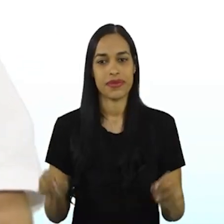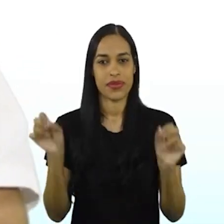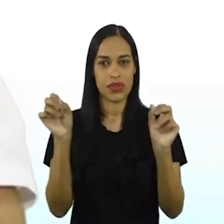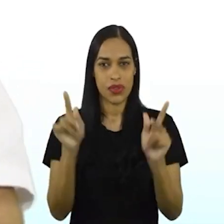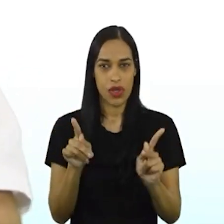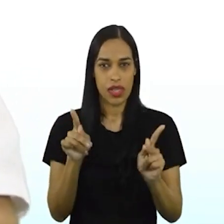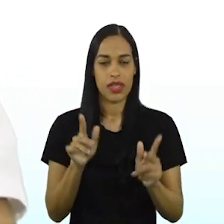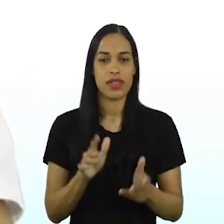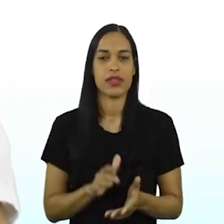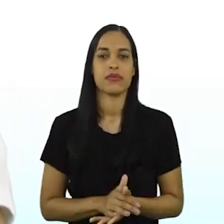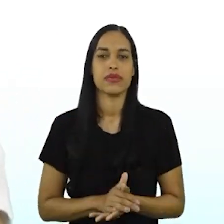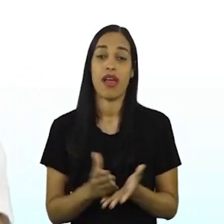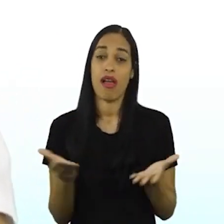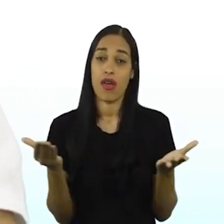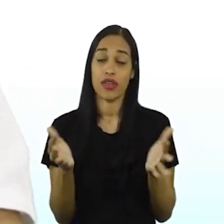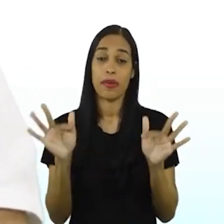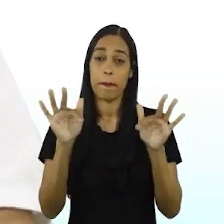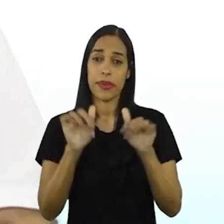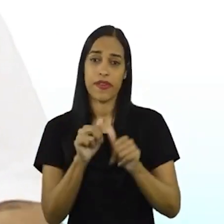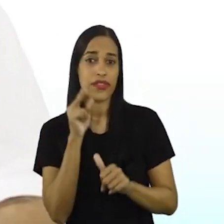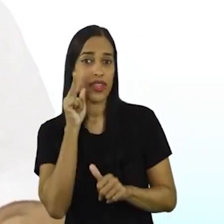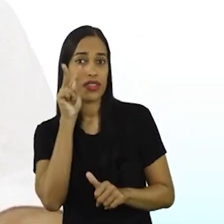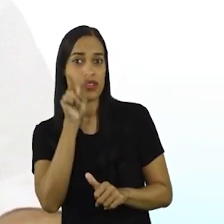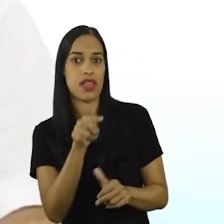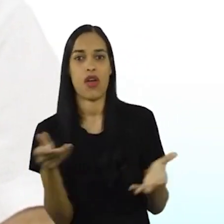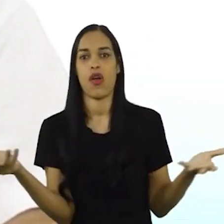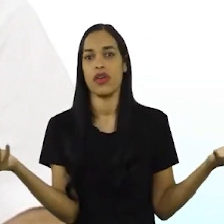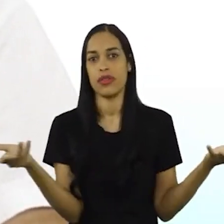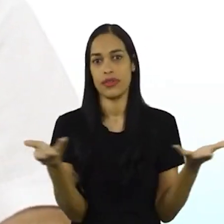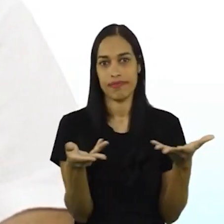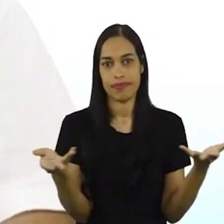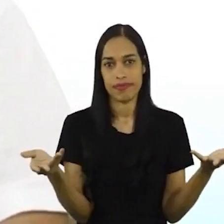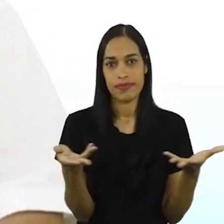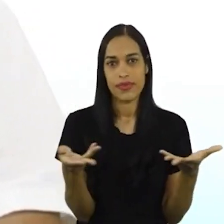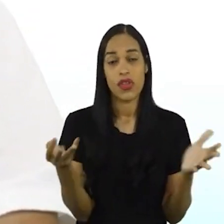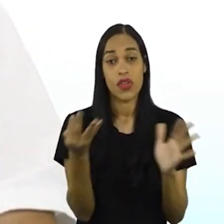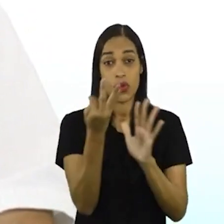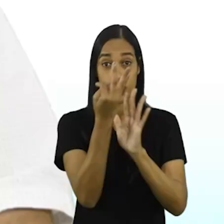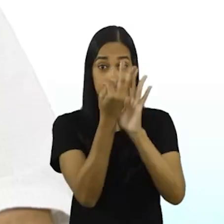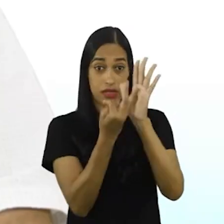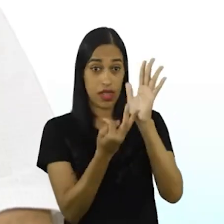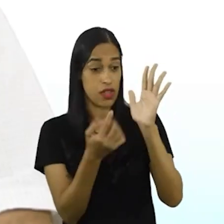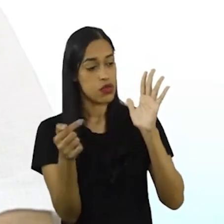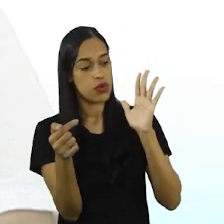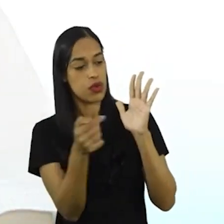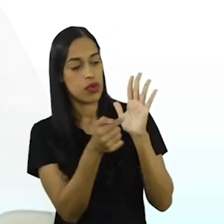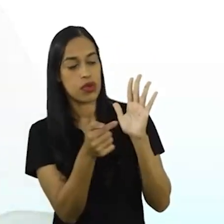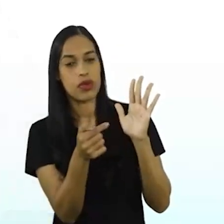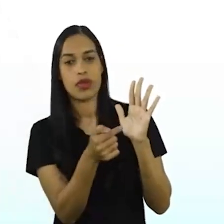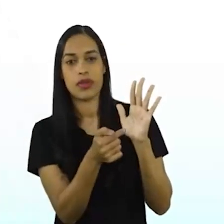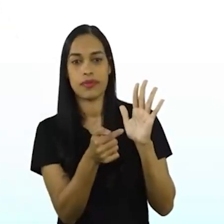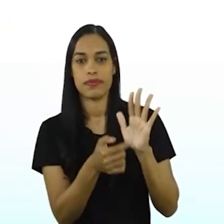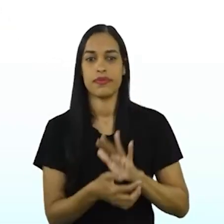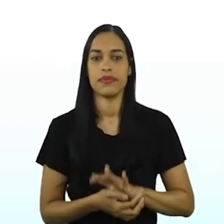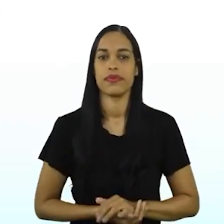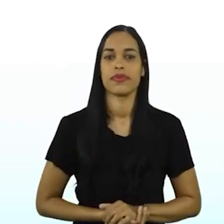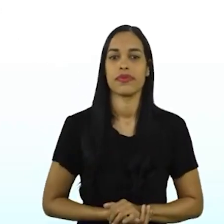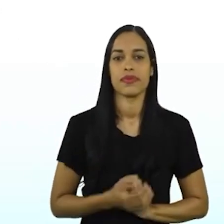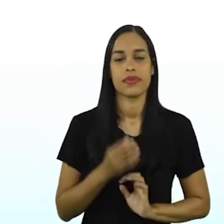Ok? E para a gente finalizar, dá uma olhadinha aí. Eu coloquei um texto aqui, ó. Olha